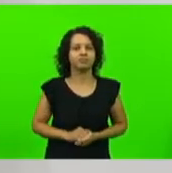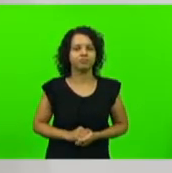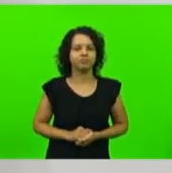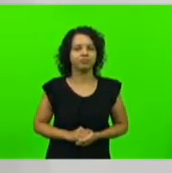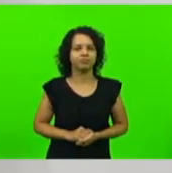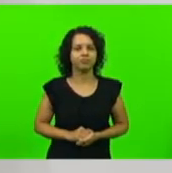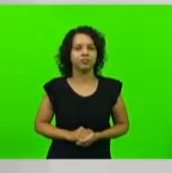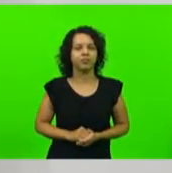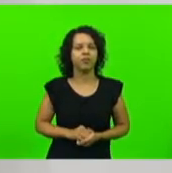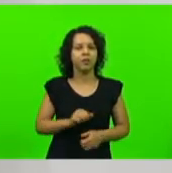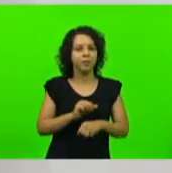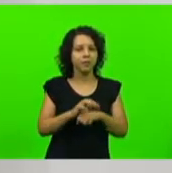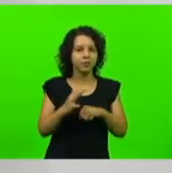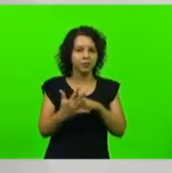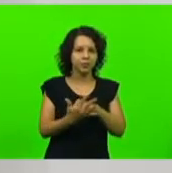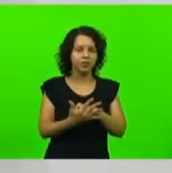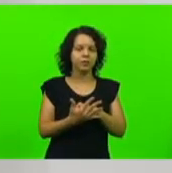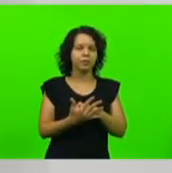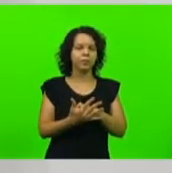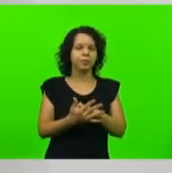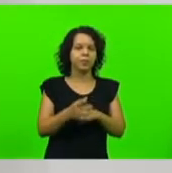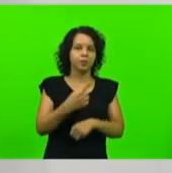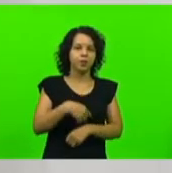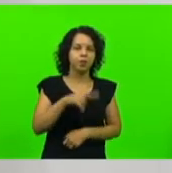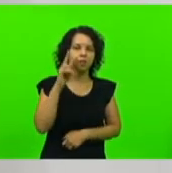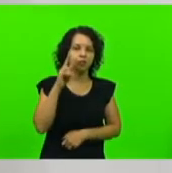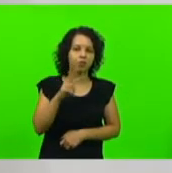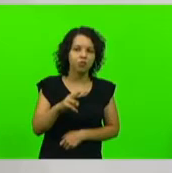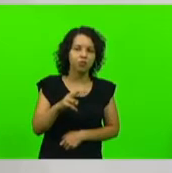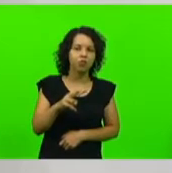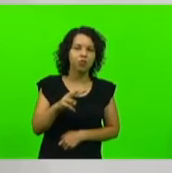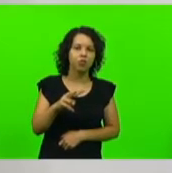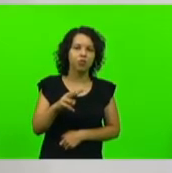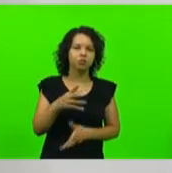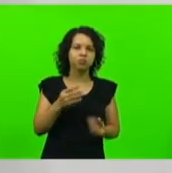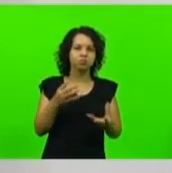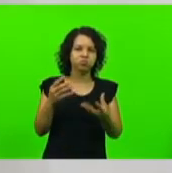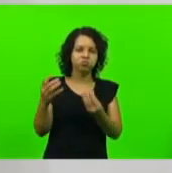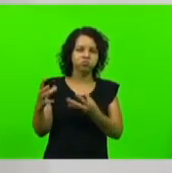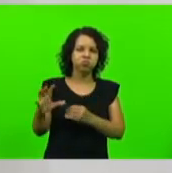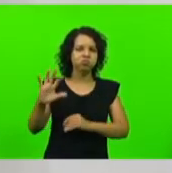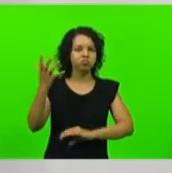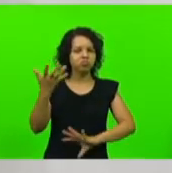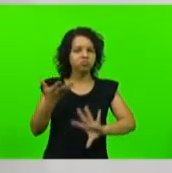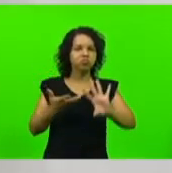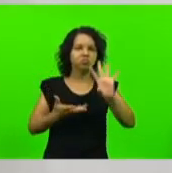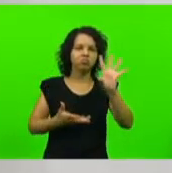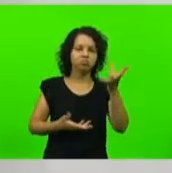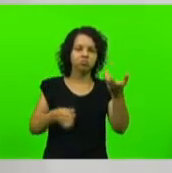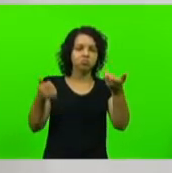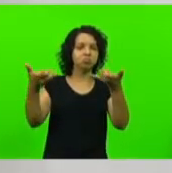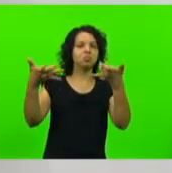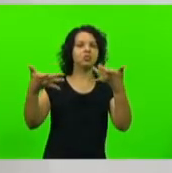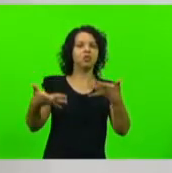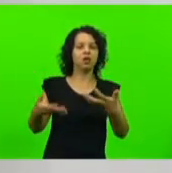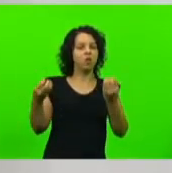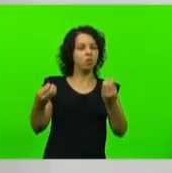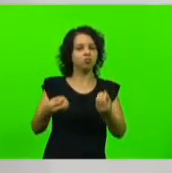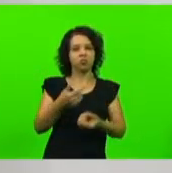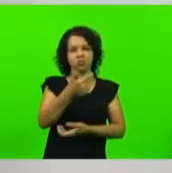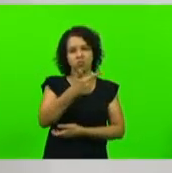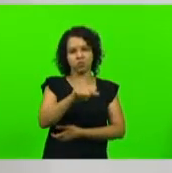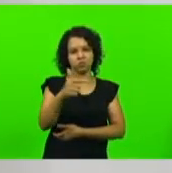Essa pandemia a gente viu um monte de coisas assim que são um pouquinho inexplicáveis.